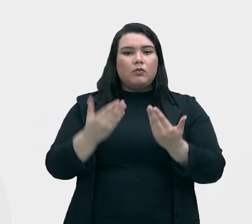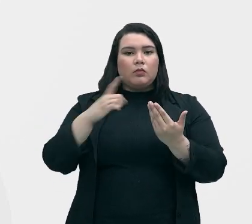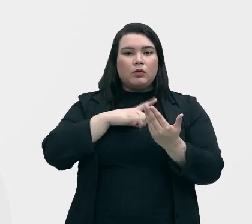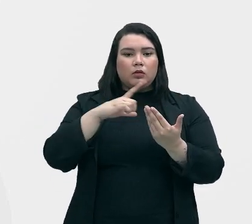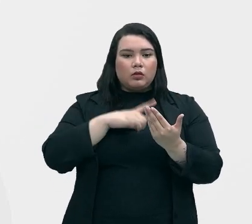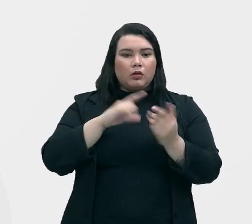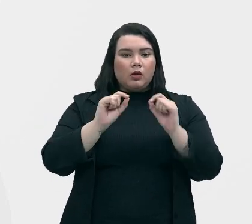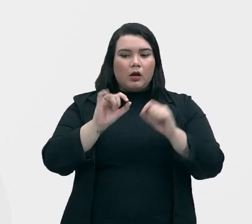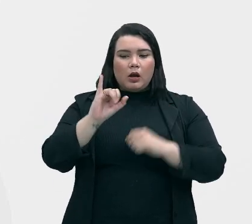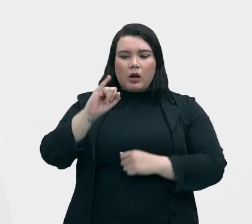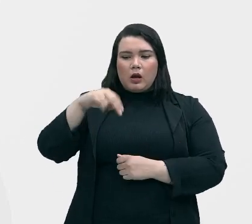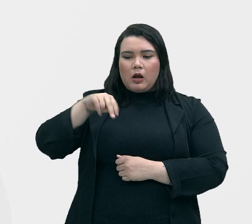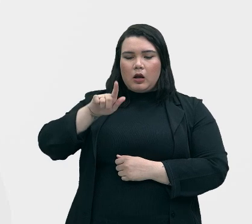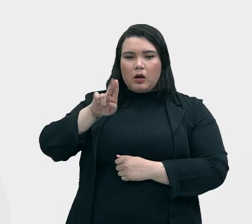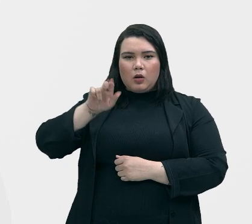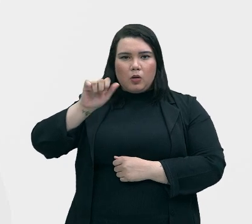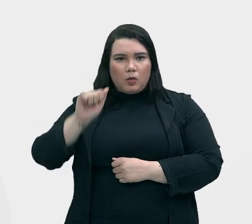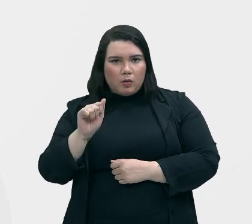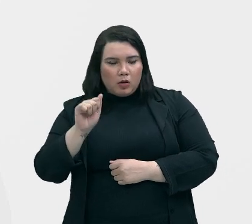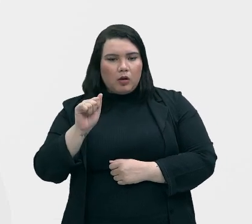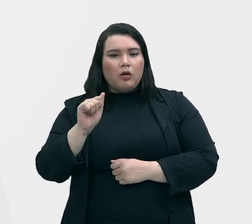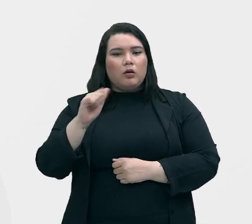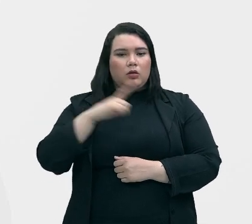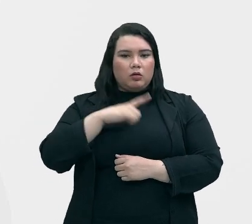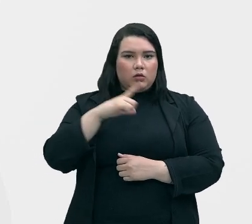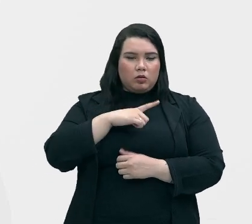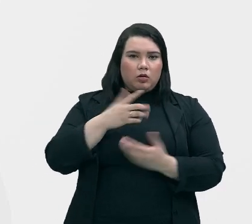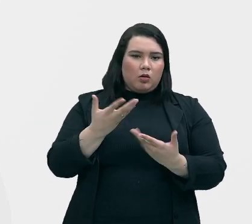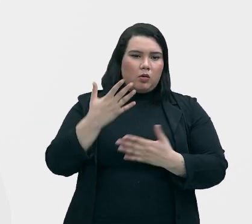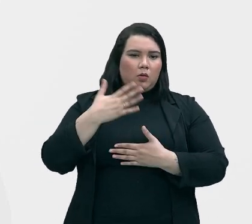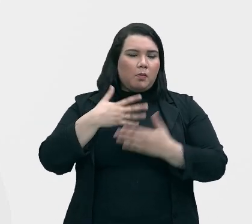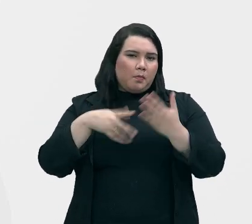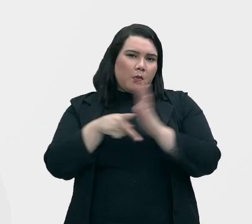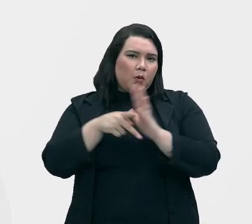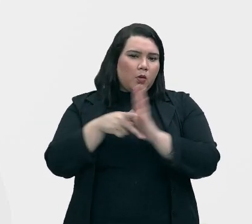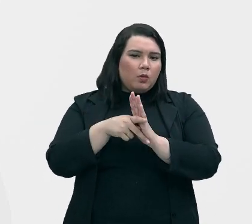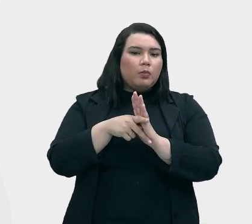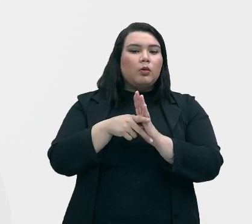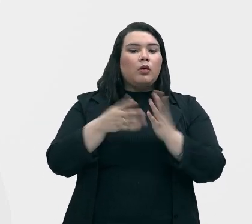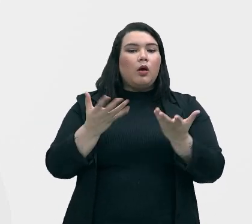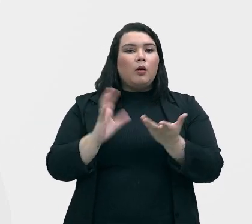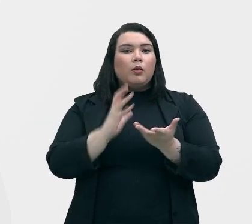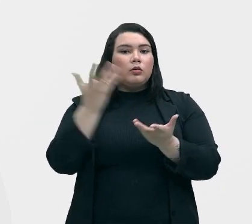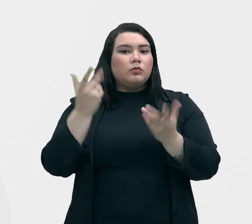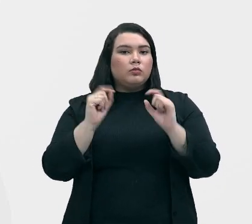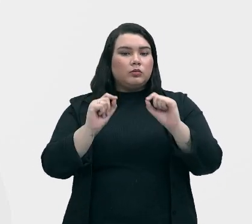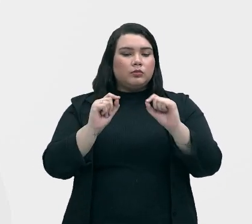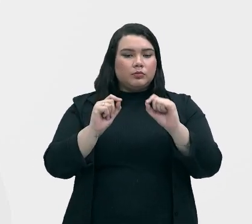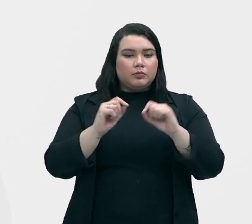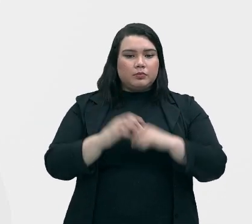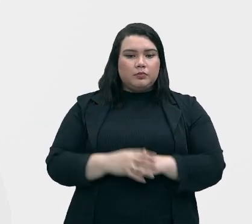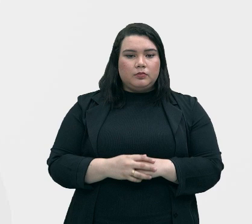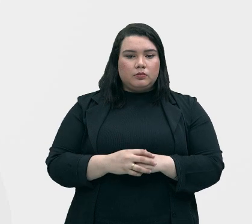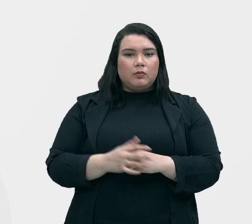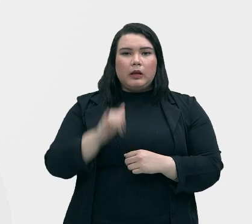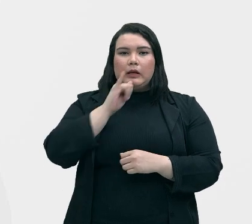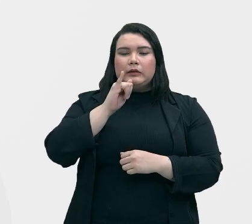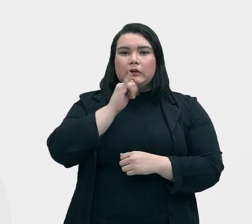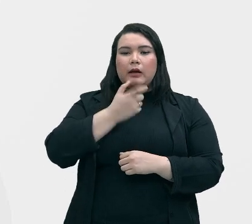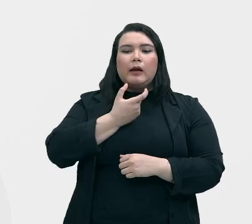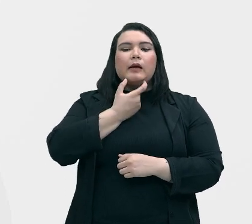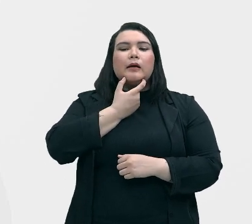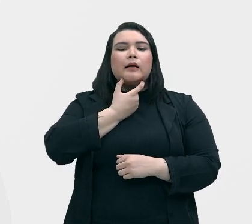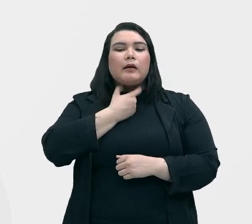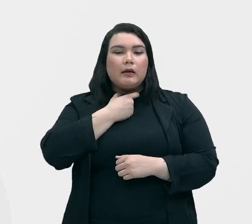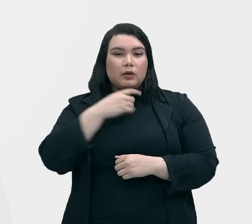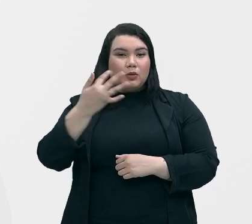uma íngua, né, que está proeminente em alguma parte no nosso corpo, normalmente, quando a íngua é na garganta, quando